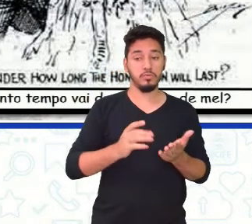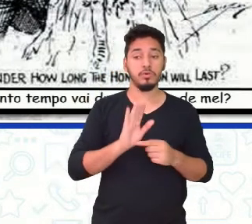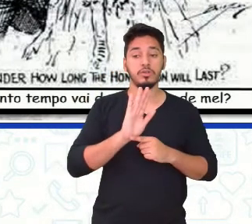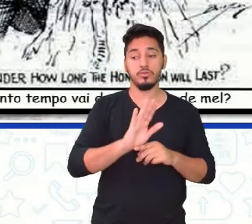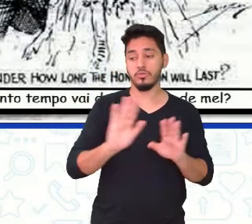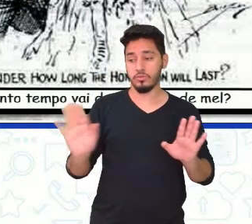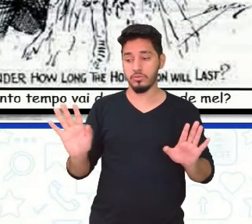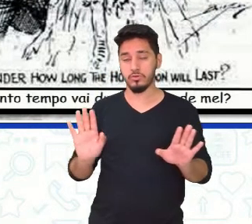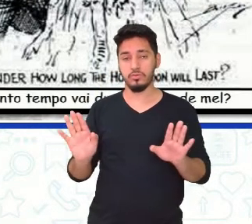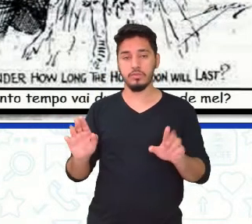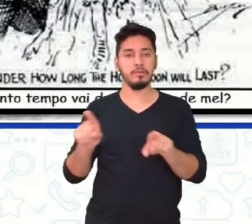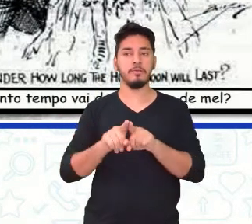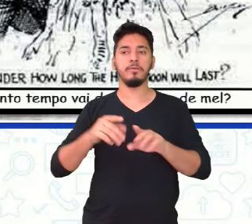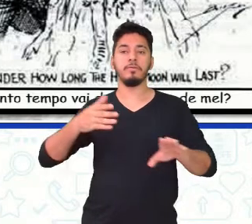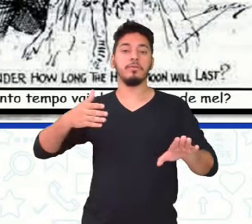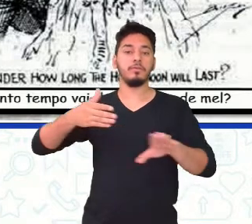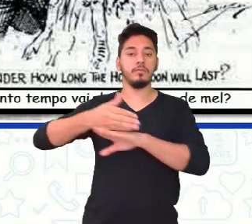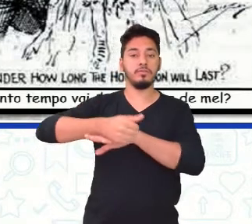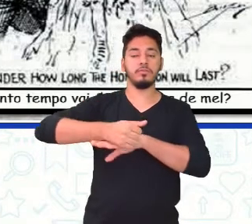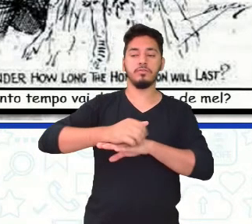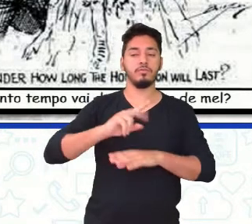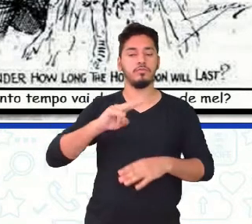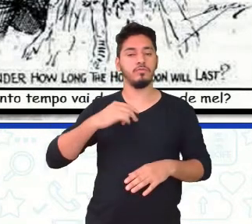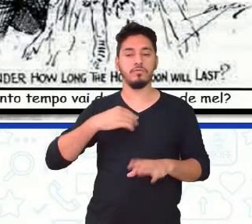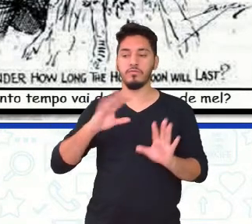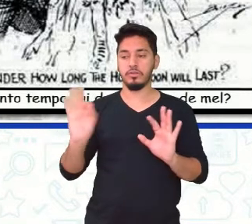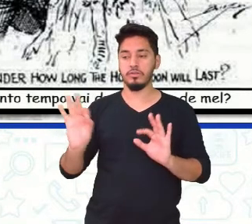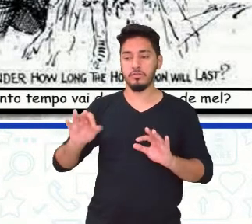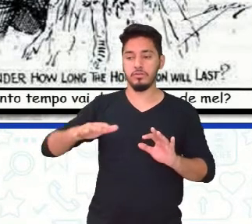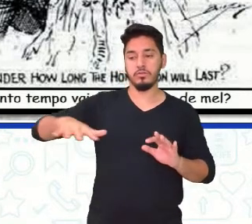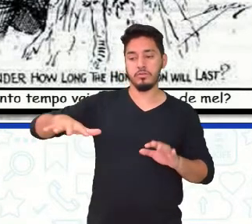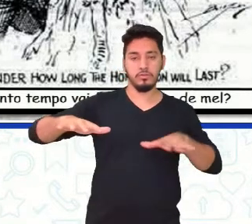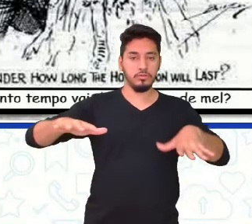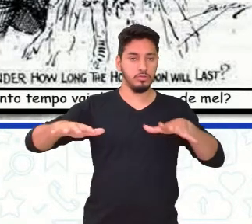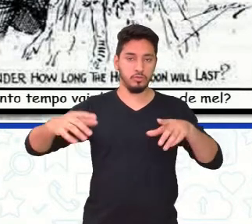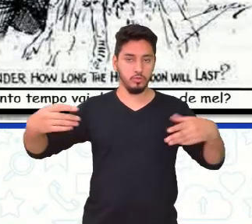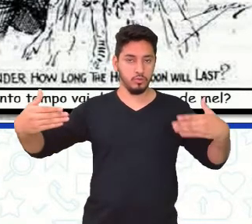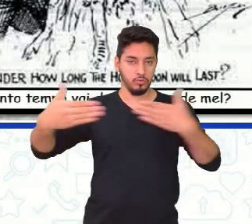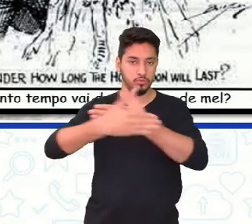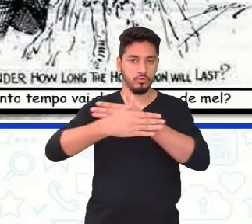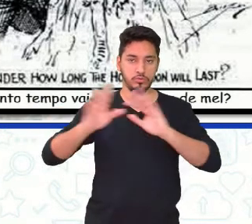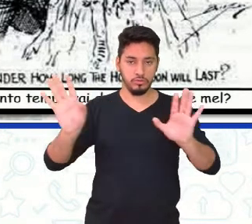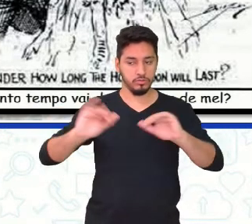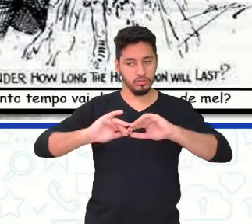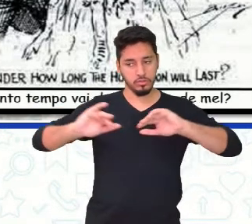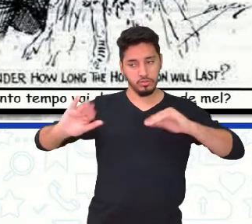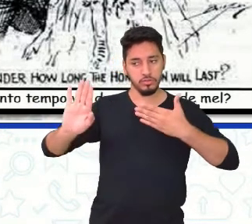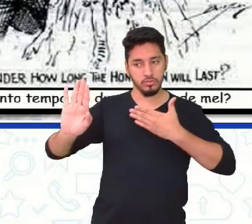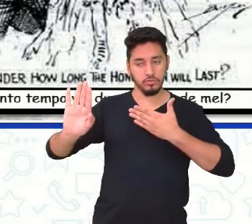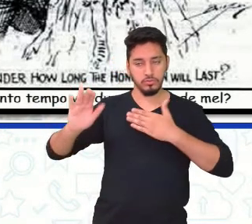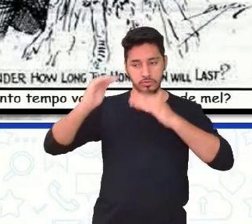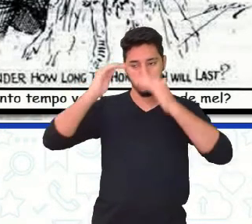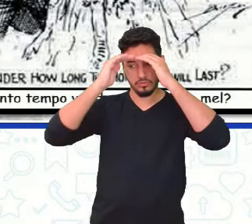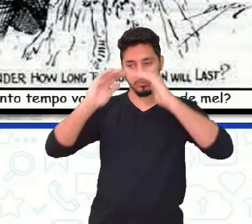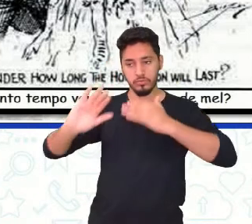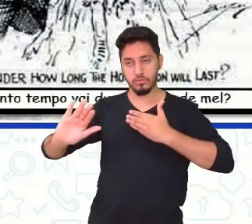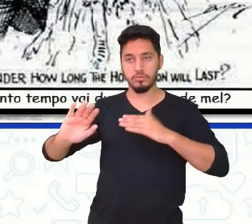E não invadiriam aí também, a gente não vai invadir nenhum território um do outro. Mas aí,